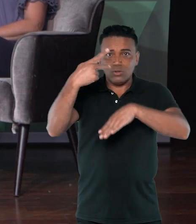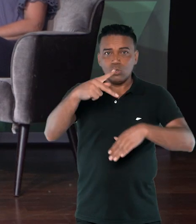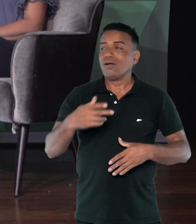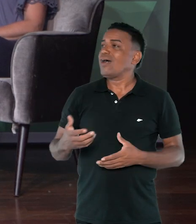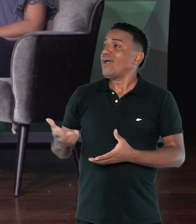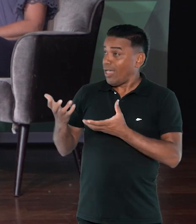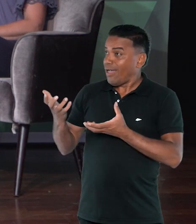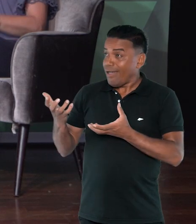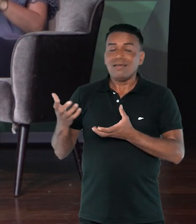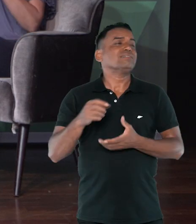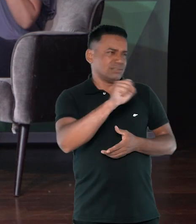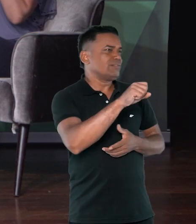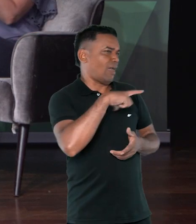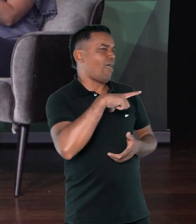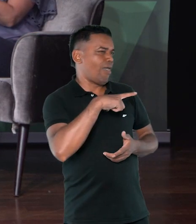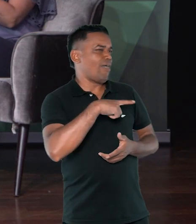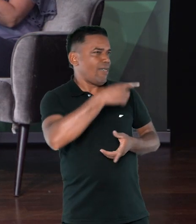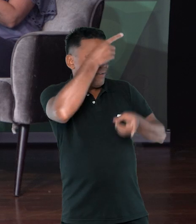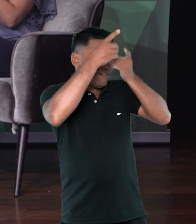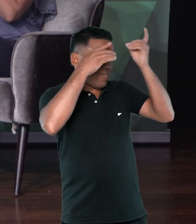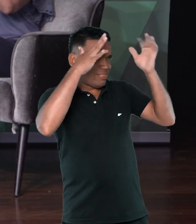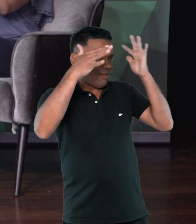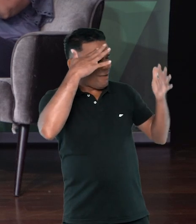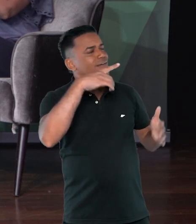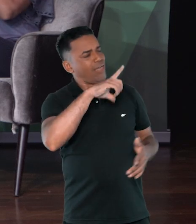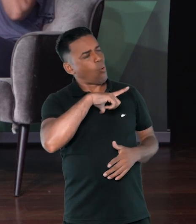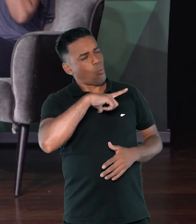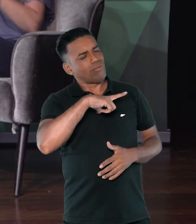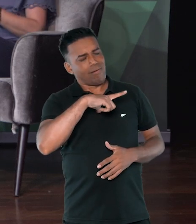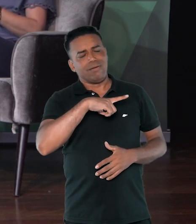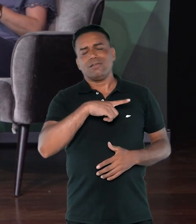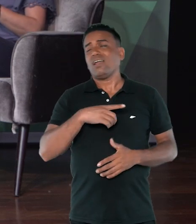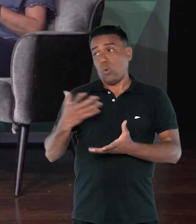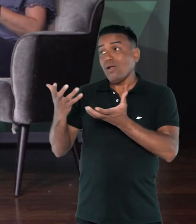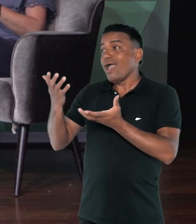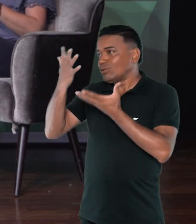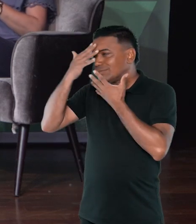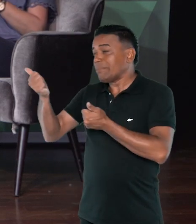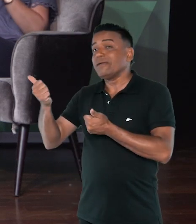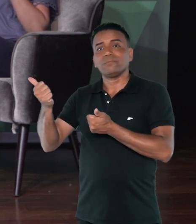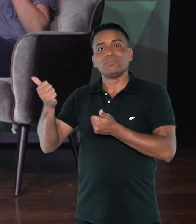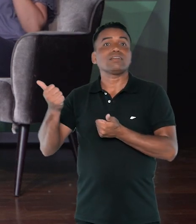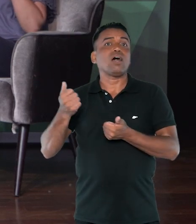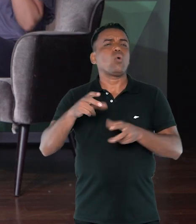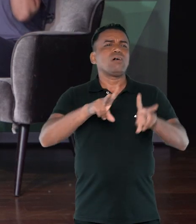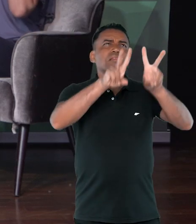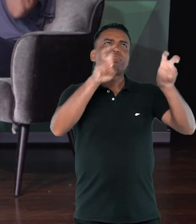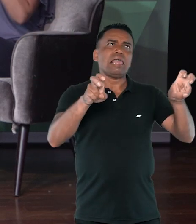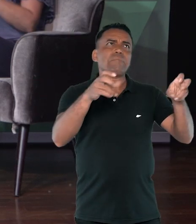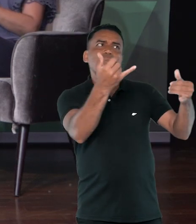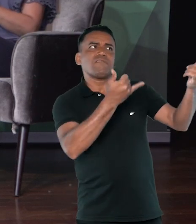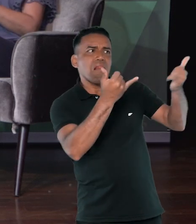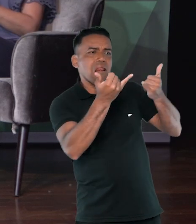é. Tem uns que, assim, eu peguei um tema, falei, olha, esse tema eu tenho ouvido muito, né? Por exemplo, a questão